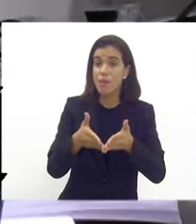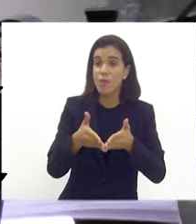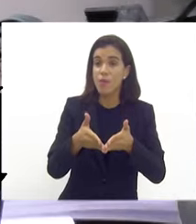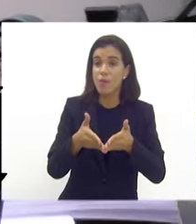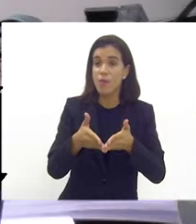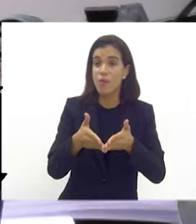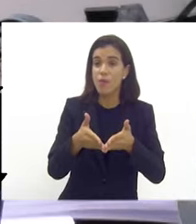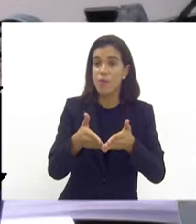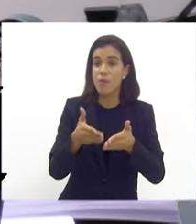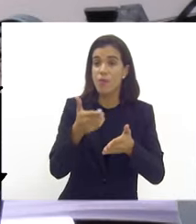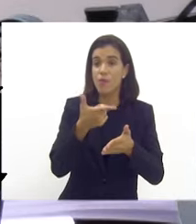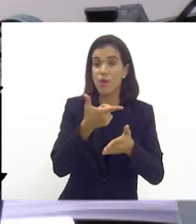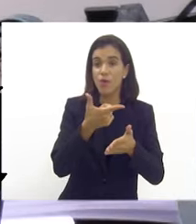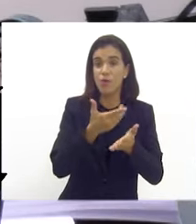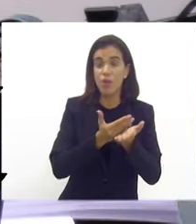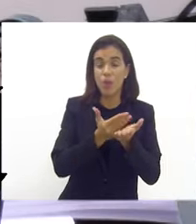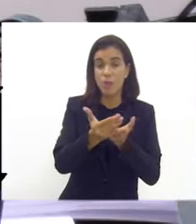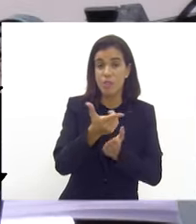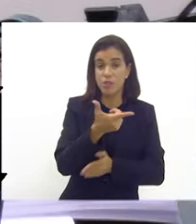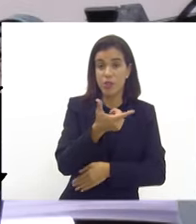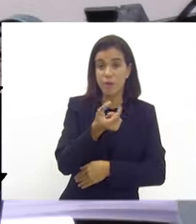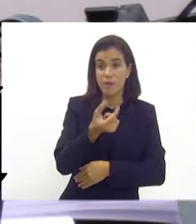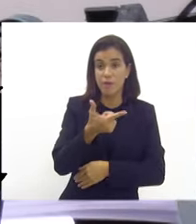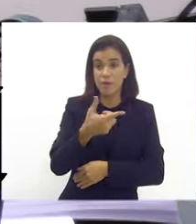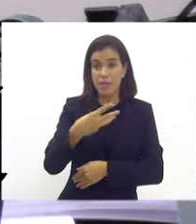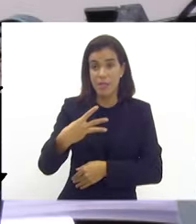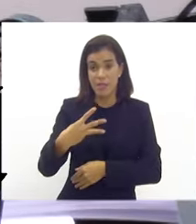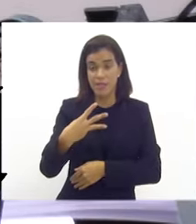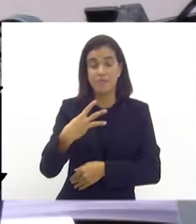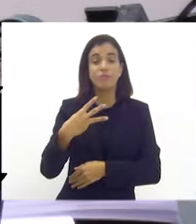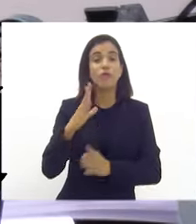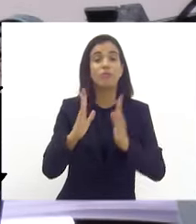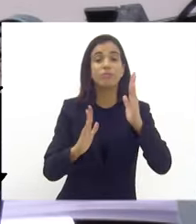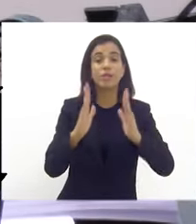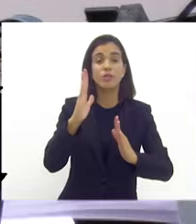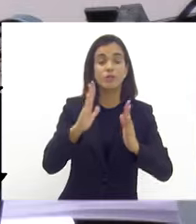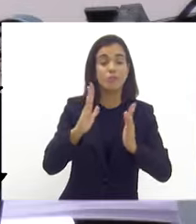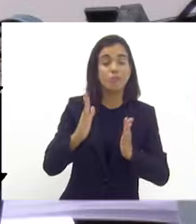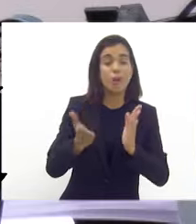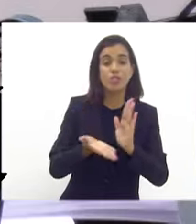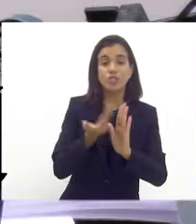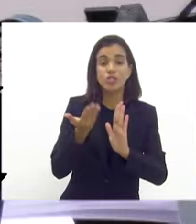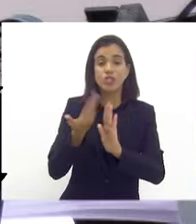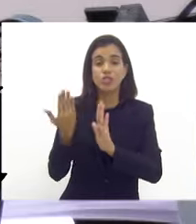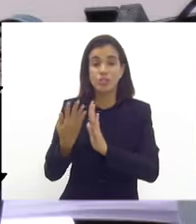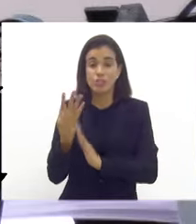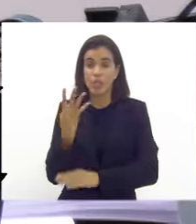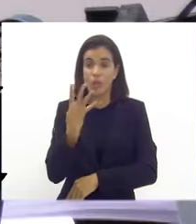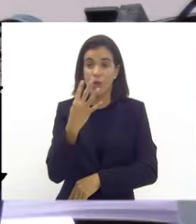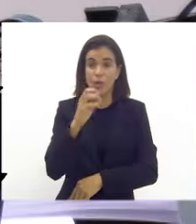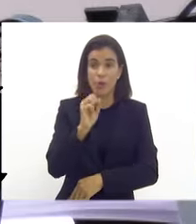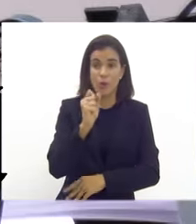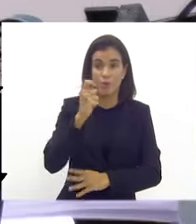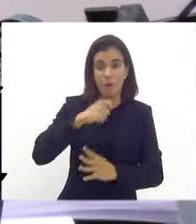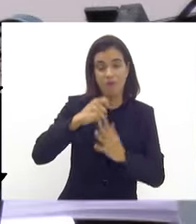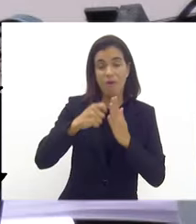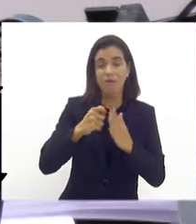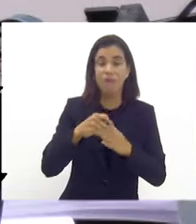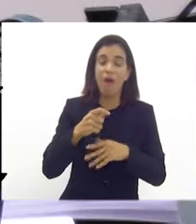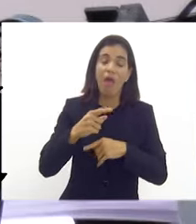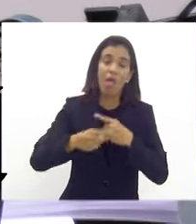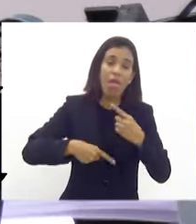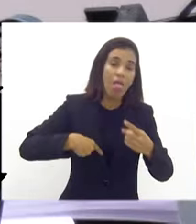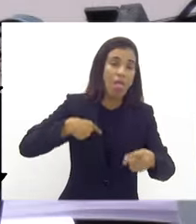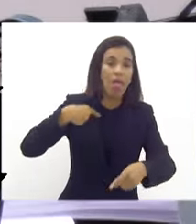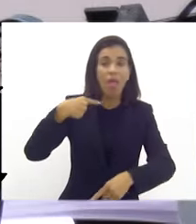foi em 203 no início de 2023 era uma programação para tirar em 48 meses deputo a só que se empurrando daqui se